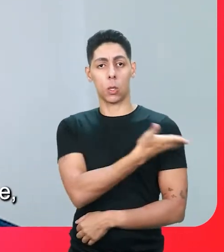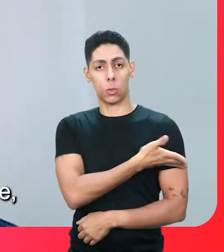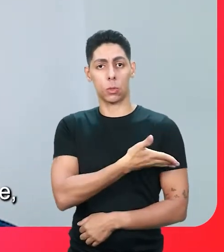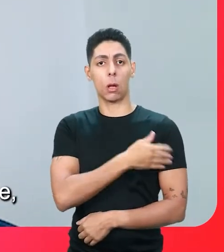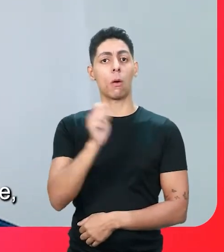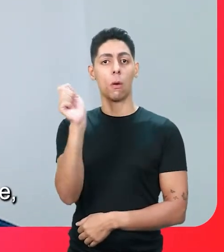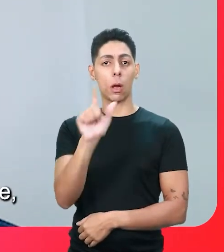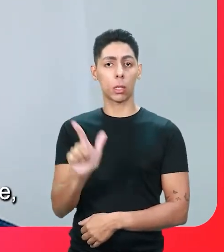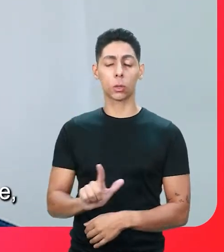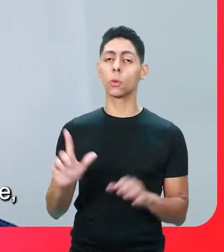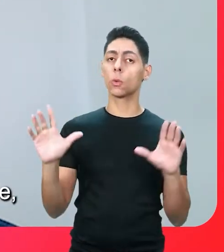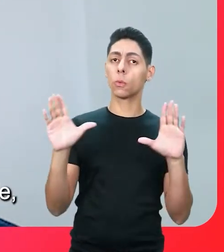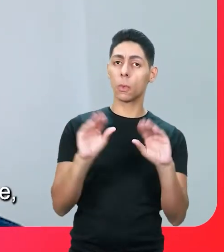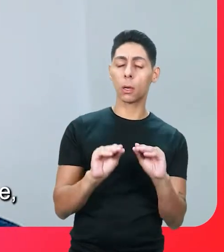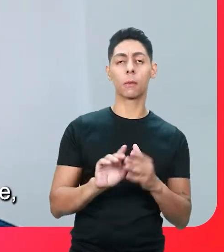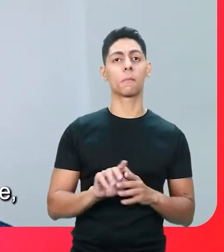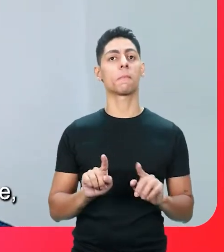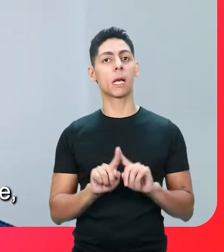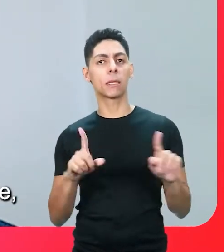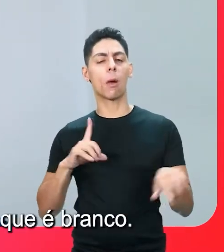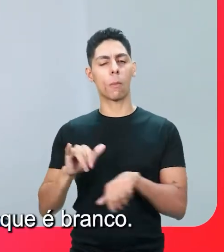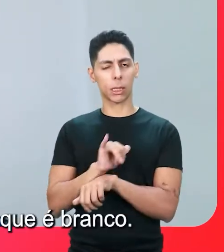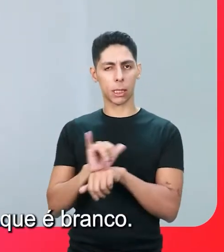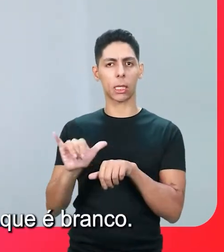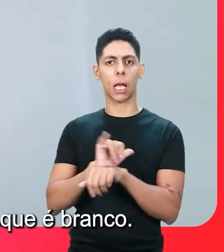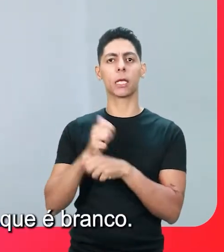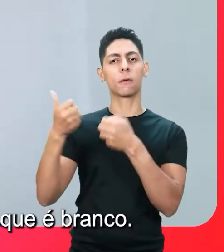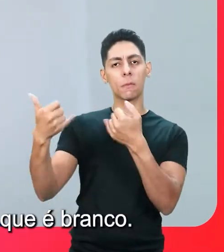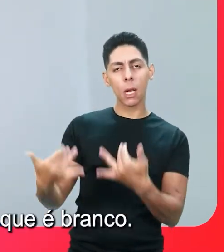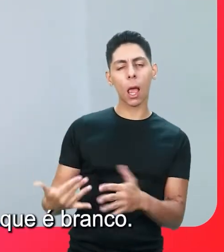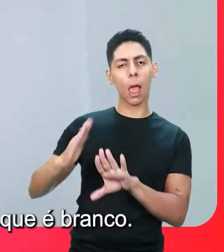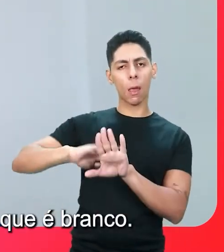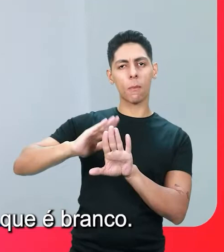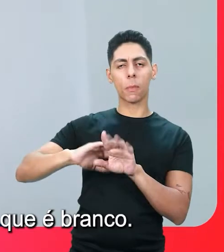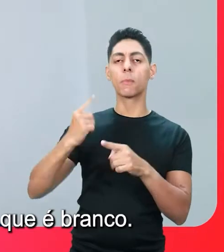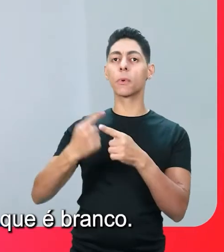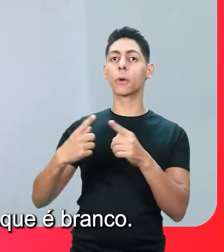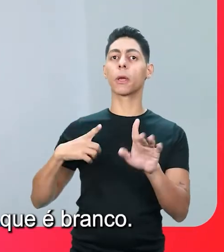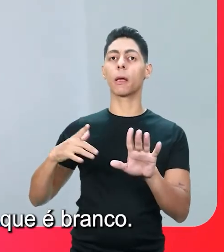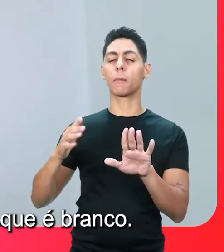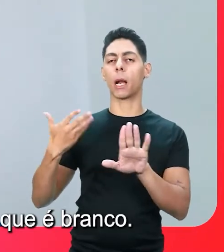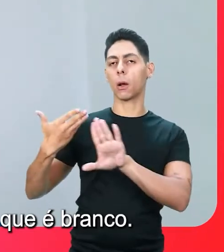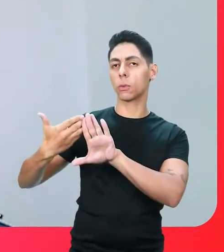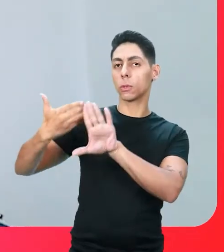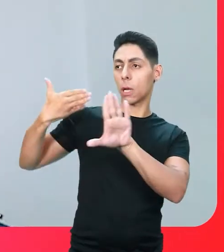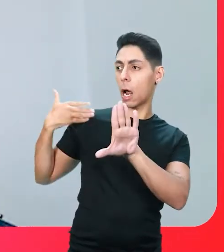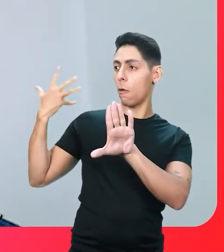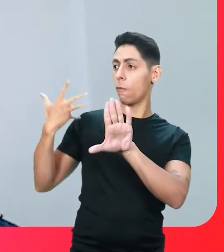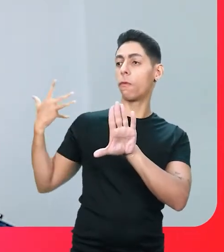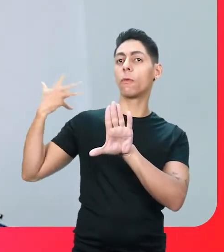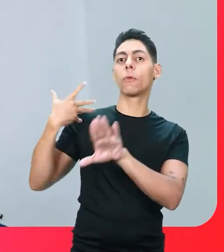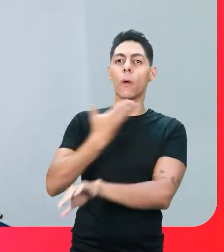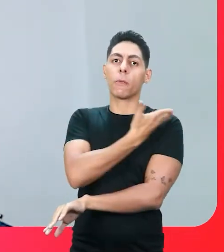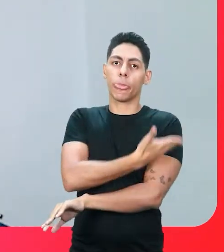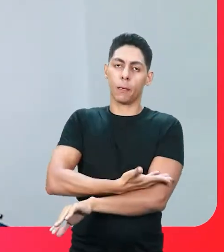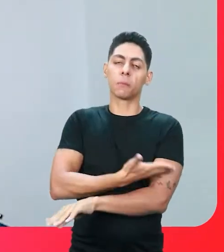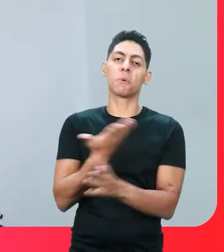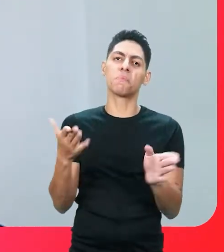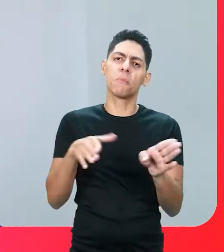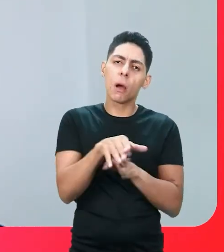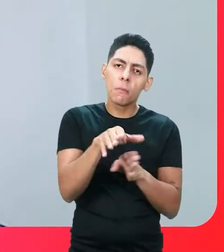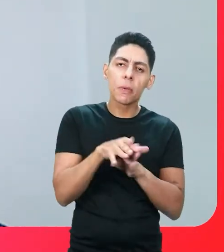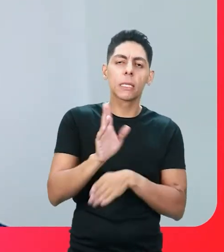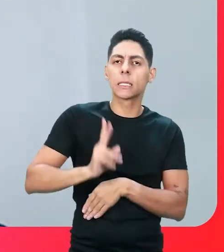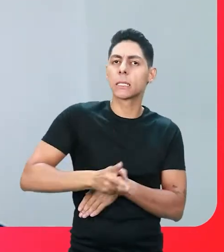é um truque, na verdade, gente, vou contar para vocês os bastidores. É um truque, na verdade, para contrastar com o fundo que é branco. Então, a gente sempre recomenda